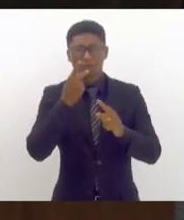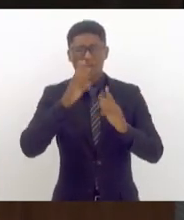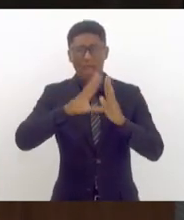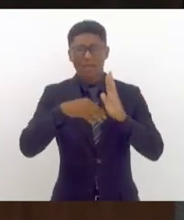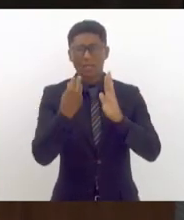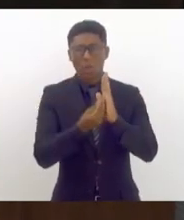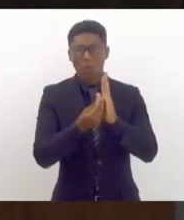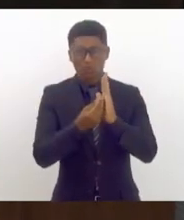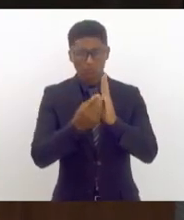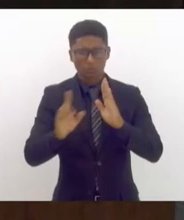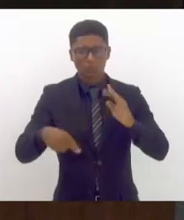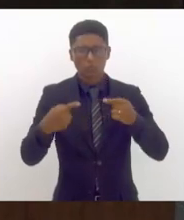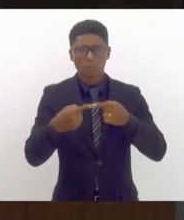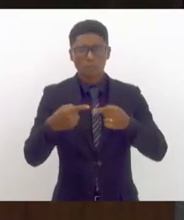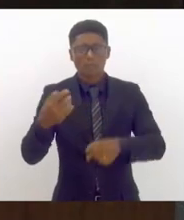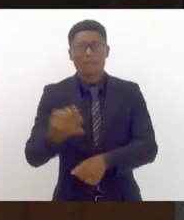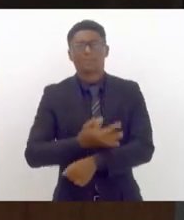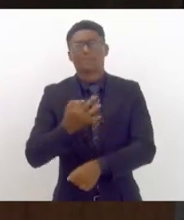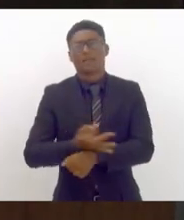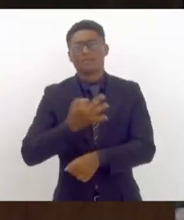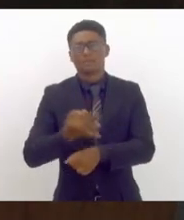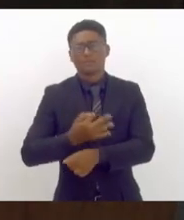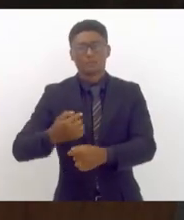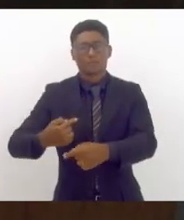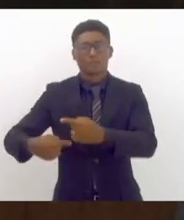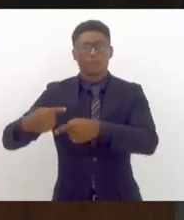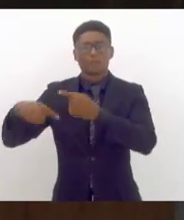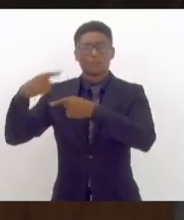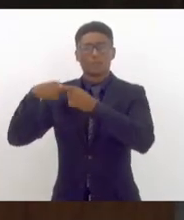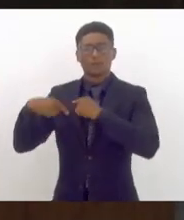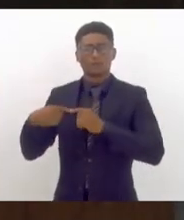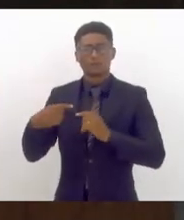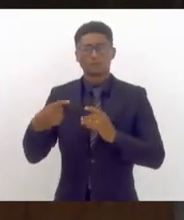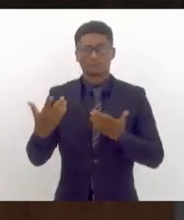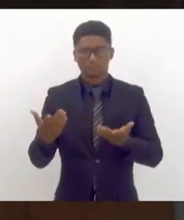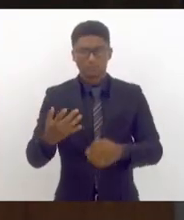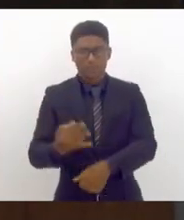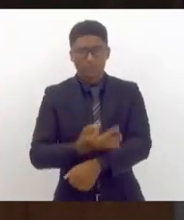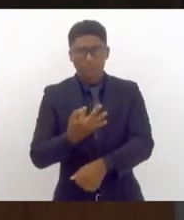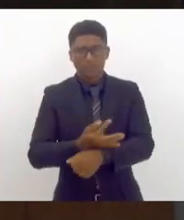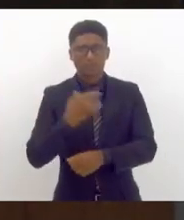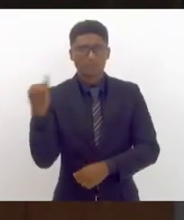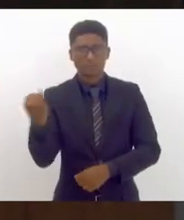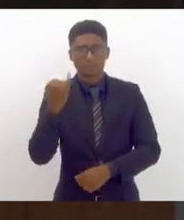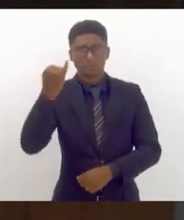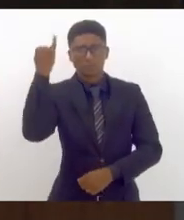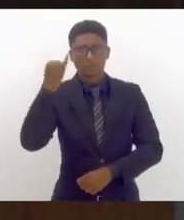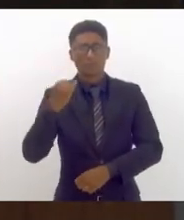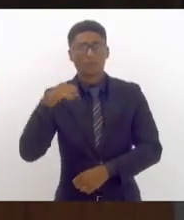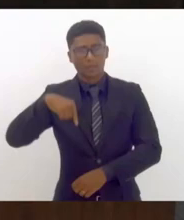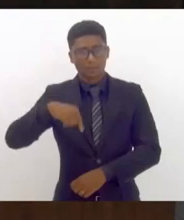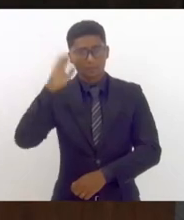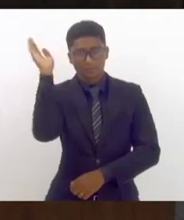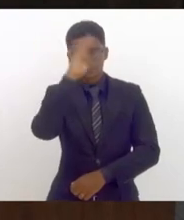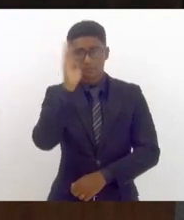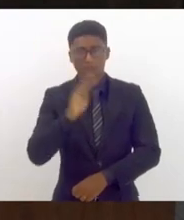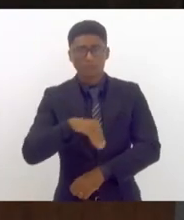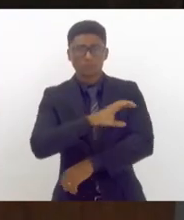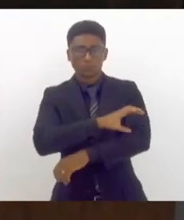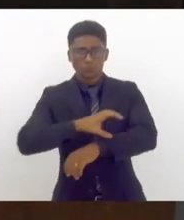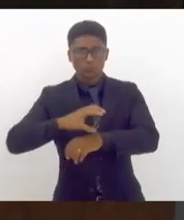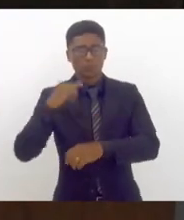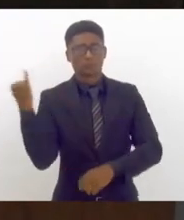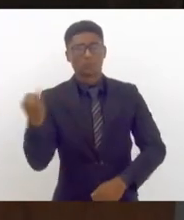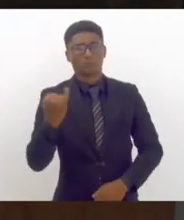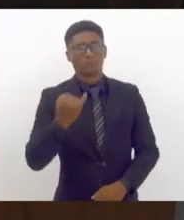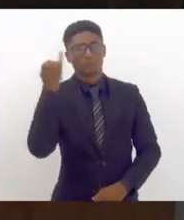da resistência ancestral e a importância para a cultura brasileira dessa resistência ancestral. E